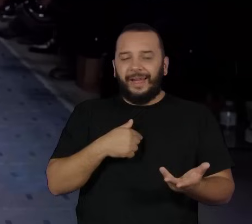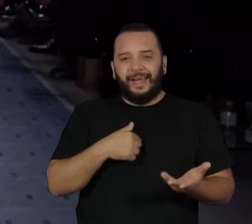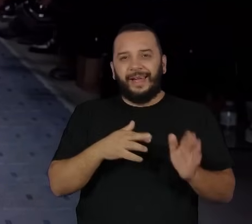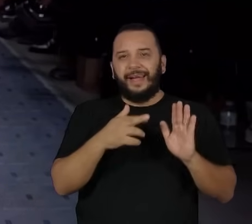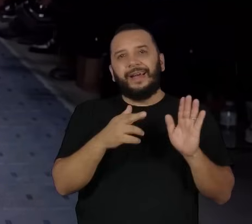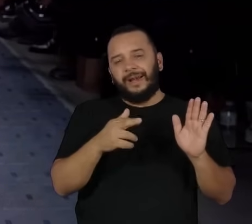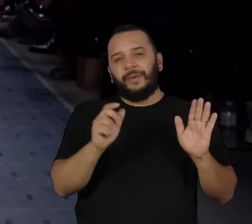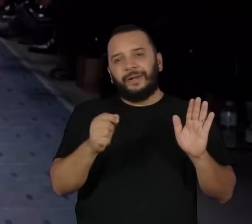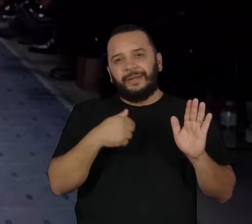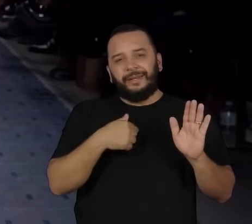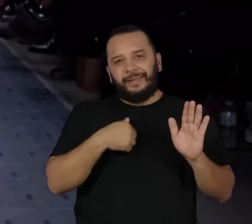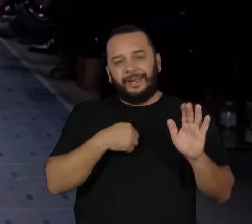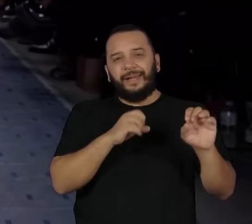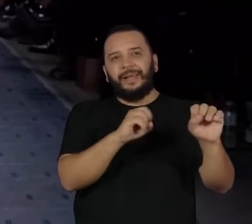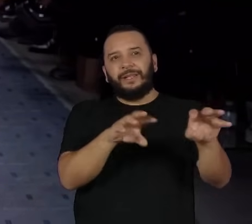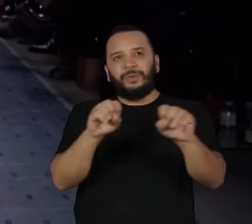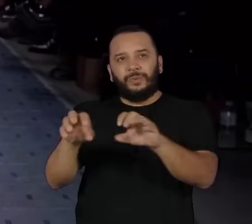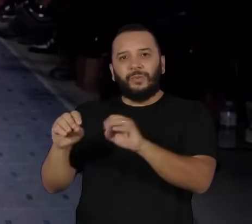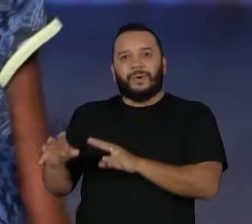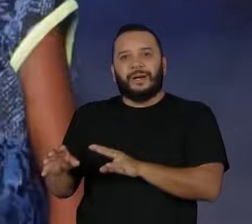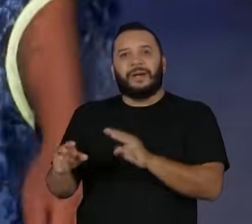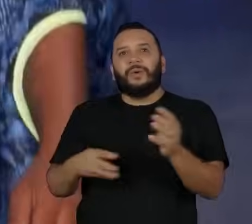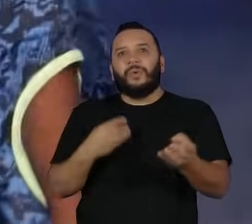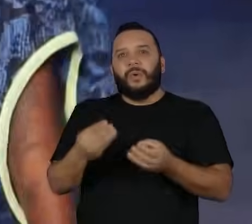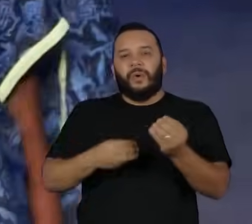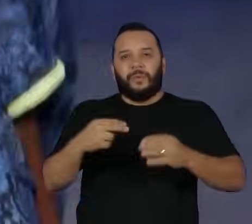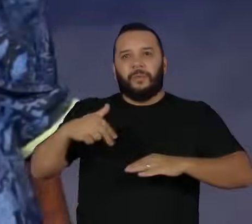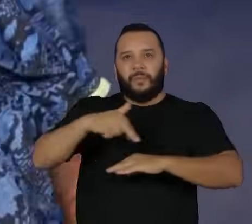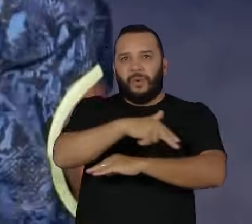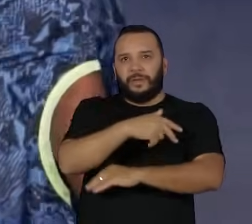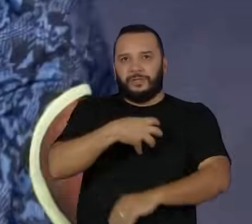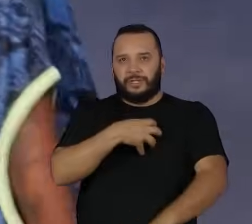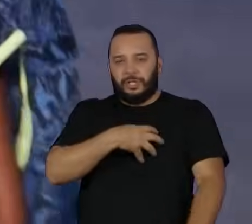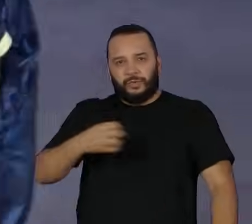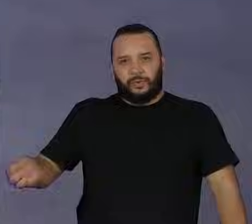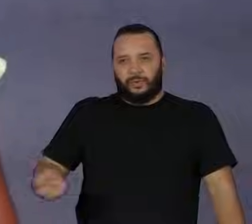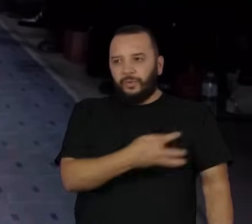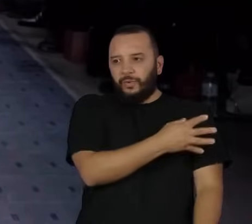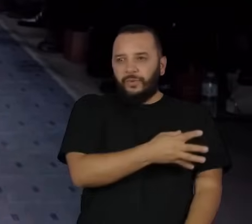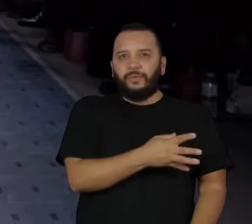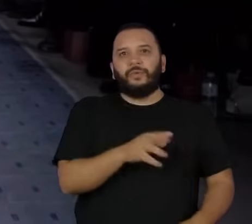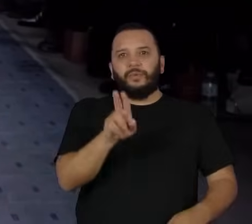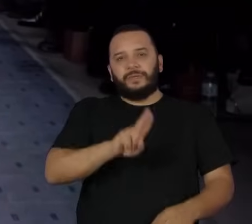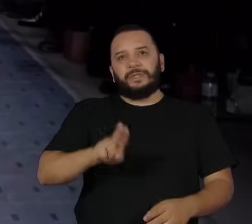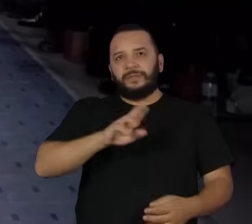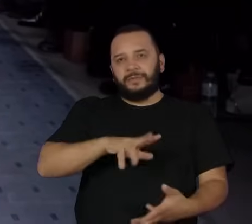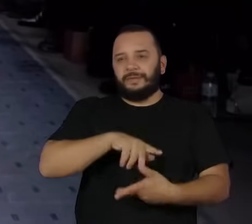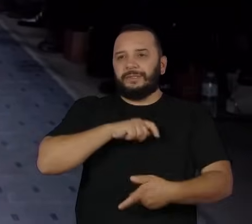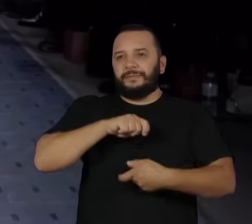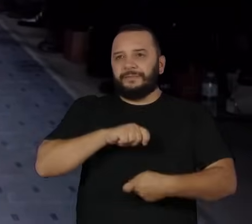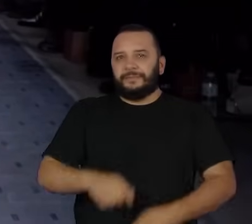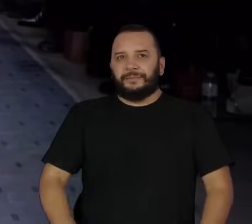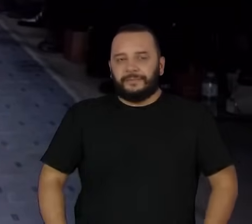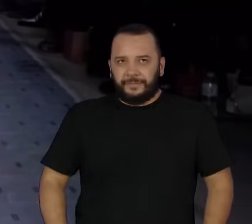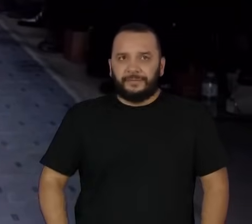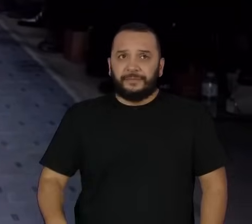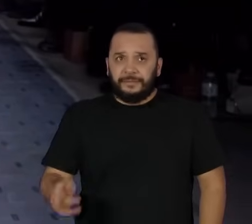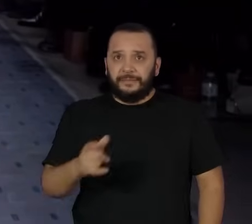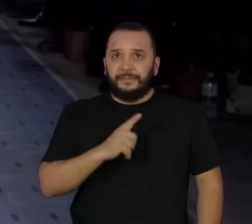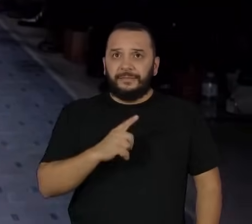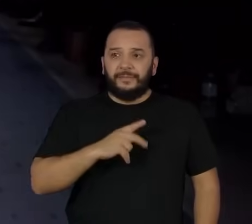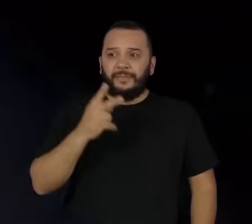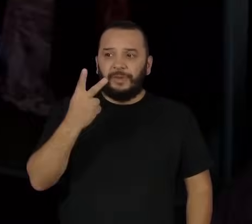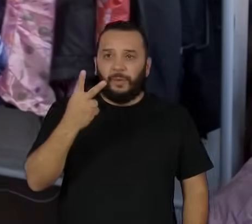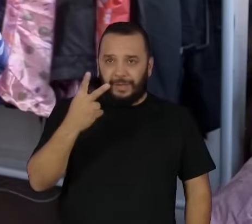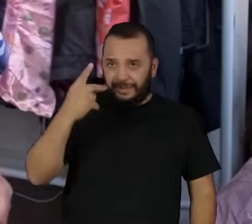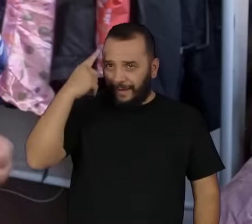multidisciplinar que educa na moda para o novo varejo pautado na sustentabilidade. Atualmente nós temos 2 frentes